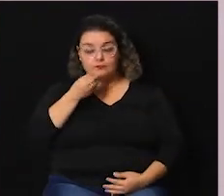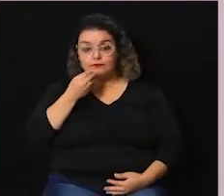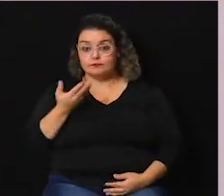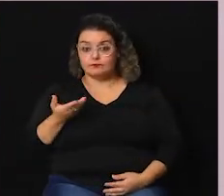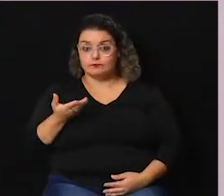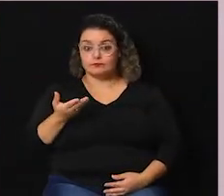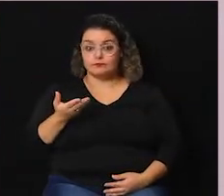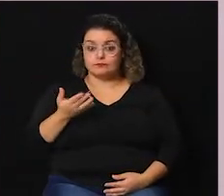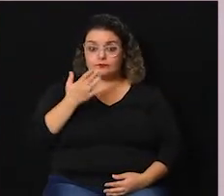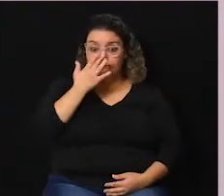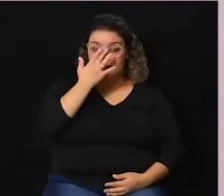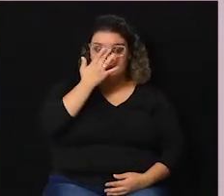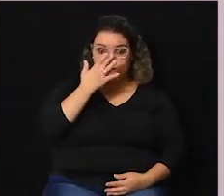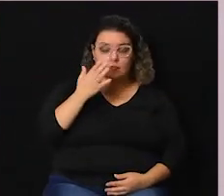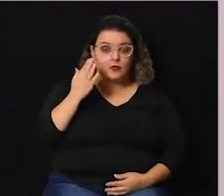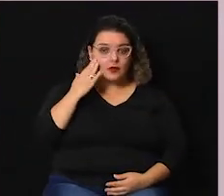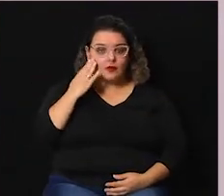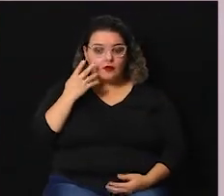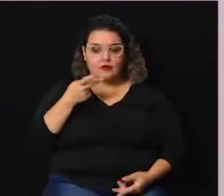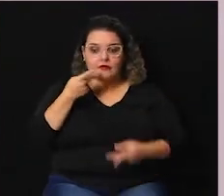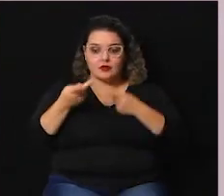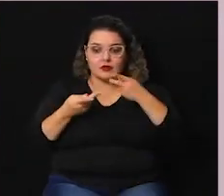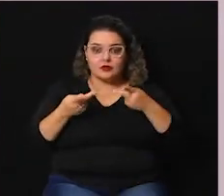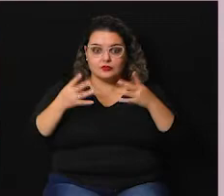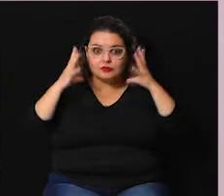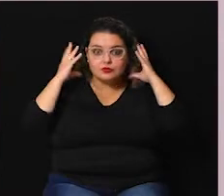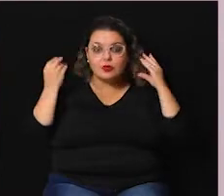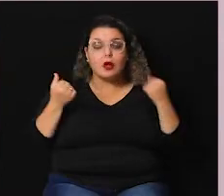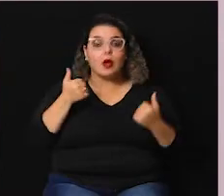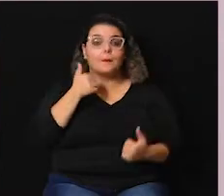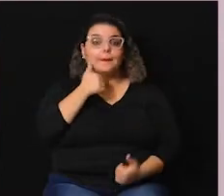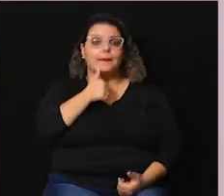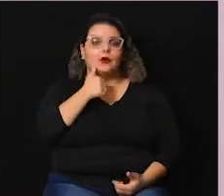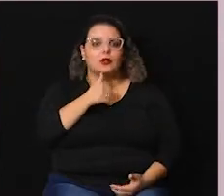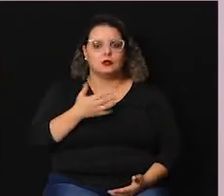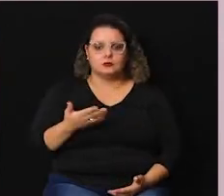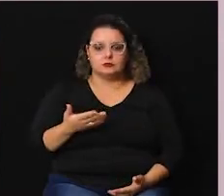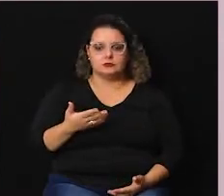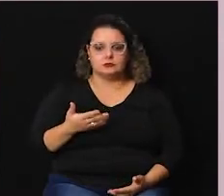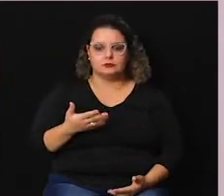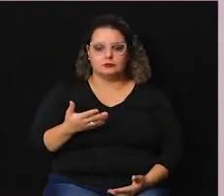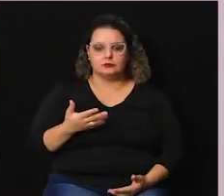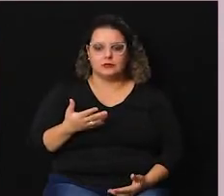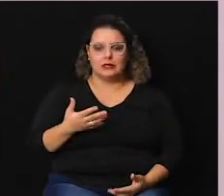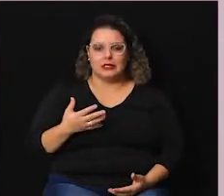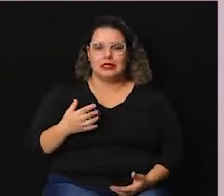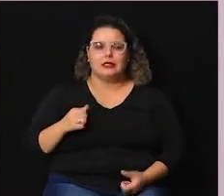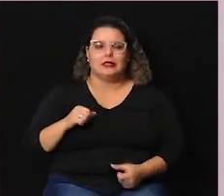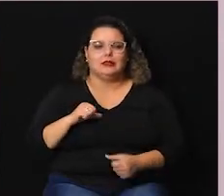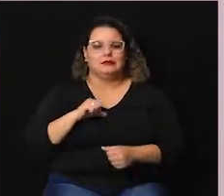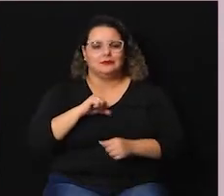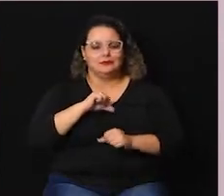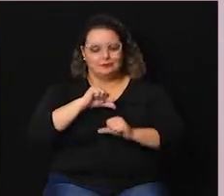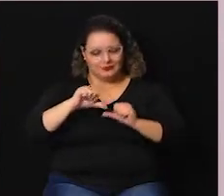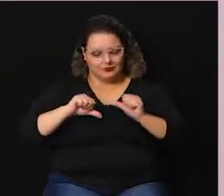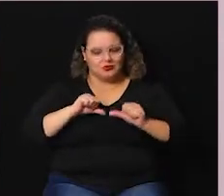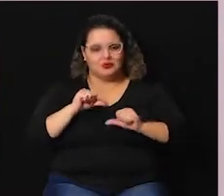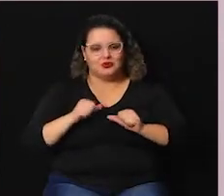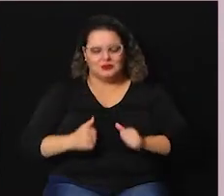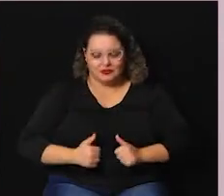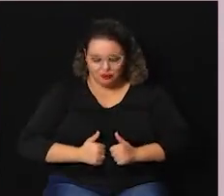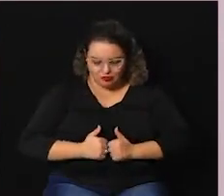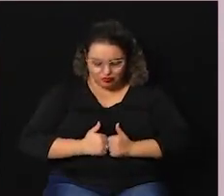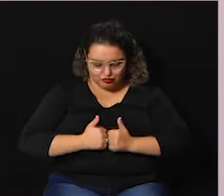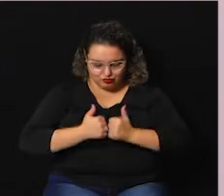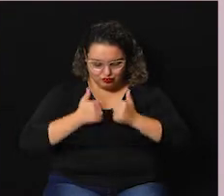a gente sabe, né, principalmente quando fala de cabelo, mulher, né, mexe com a autoestima, faz parte,